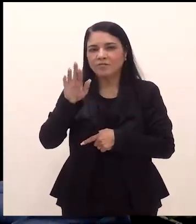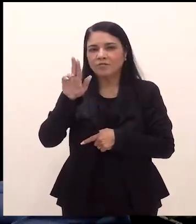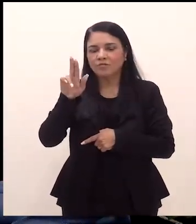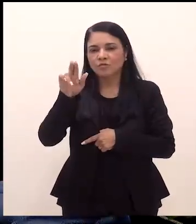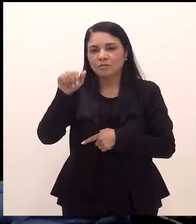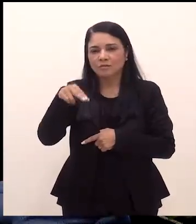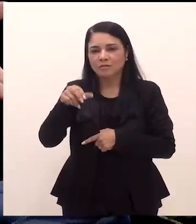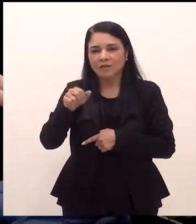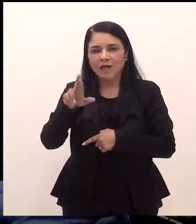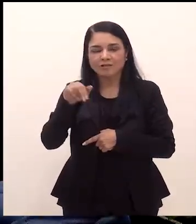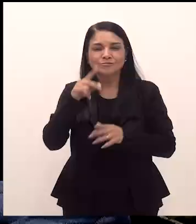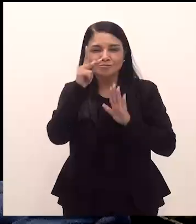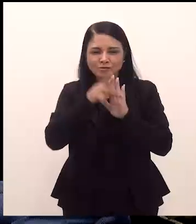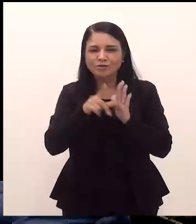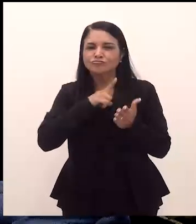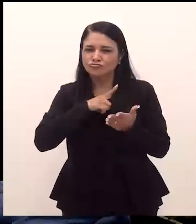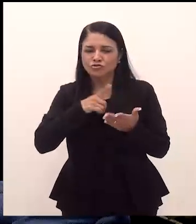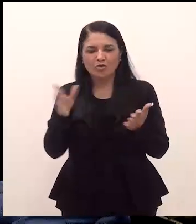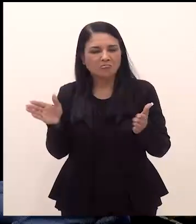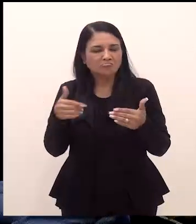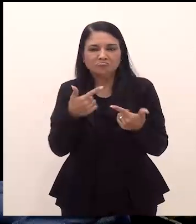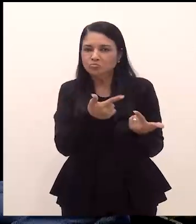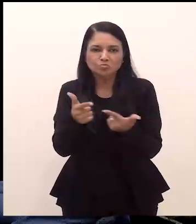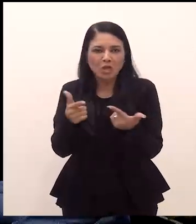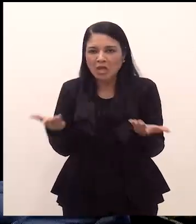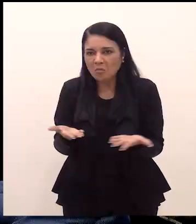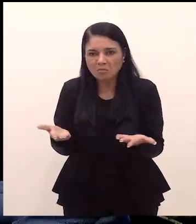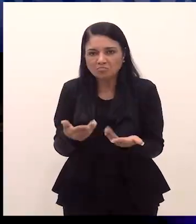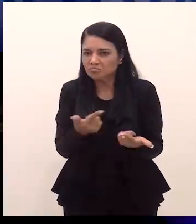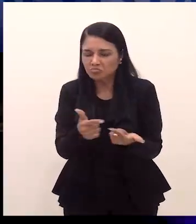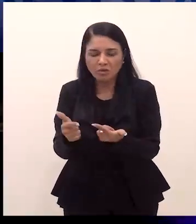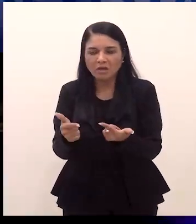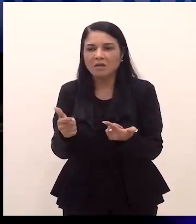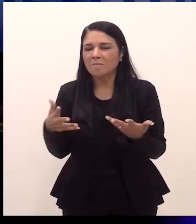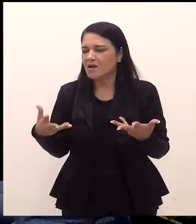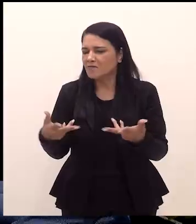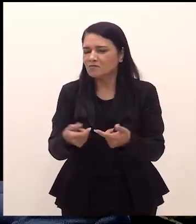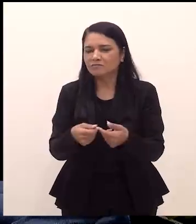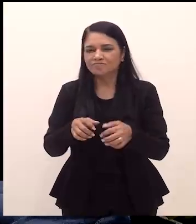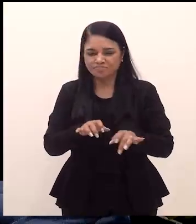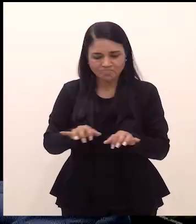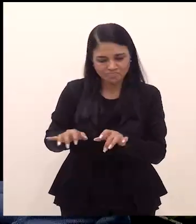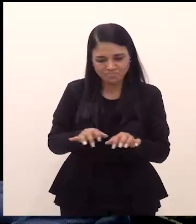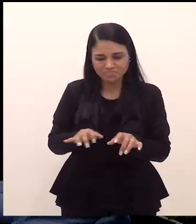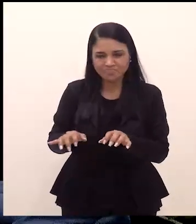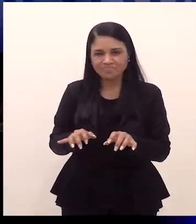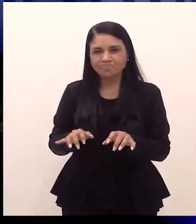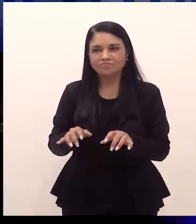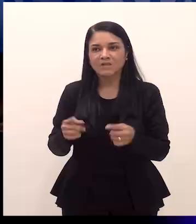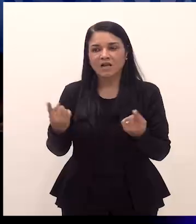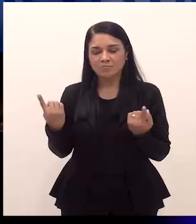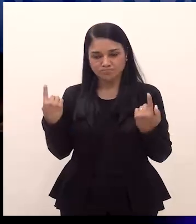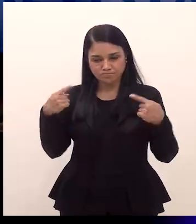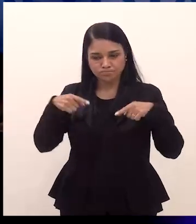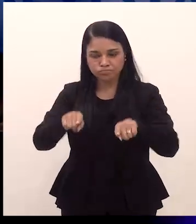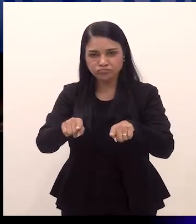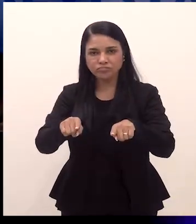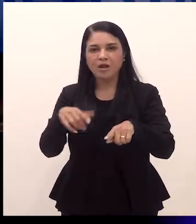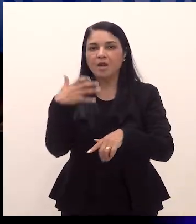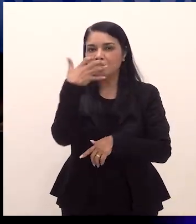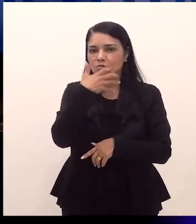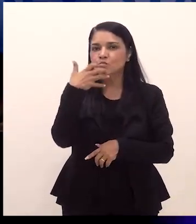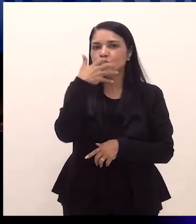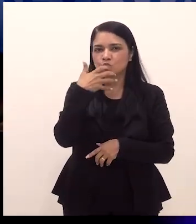tantos outros e não se tem mais projetos assim. Eu acho que deveria. Lembro muito bem. A música instrumental é maravilhosa. Música instrumental, ela concorre muito com